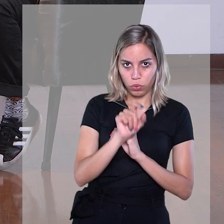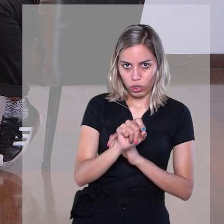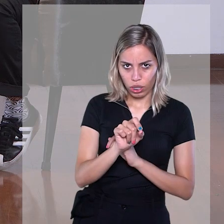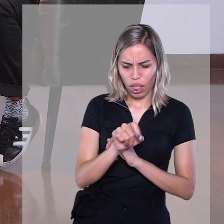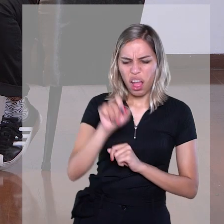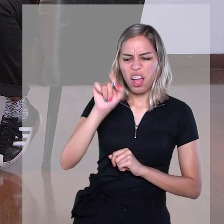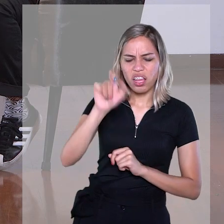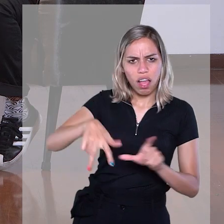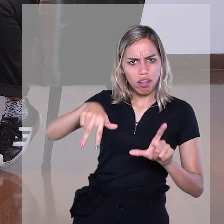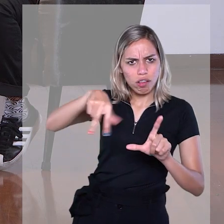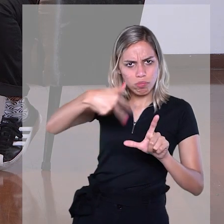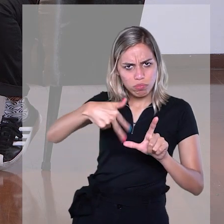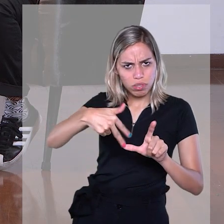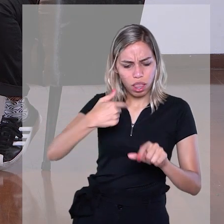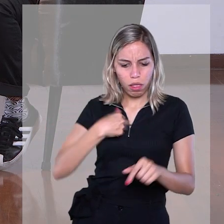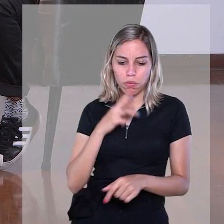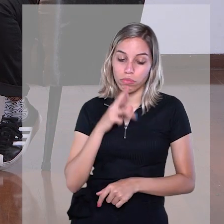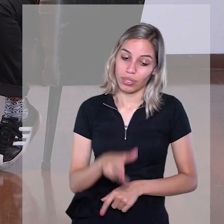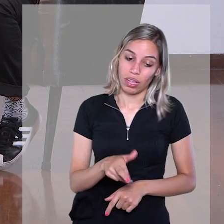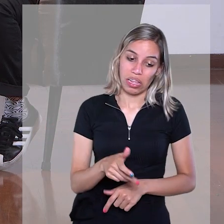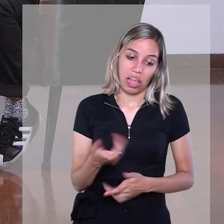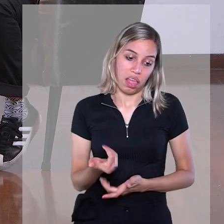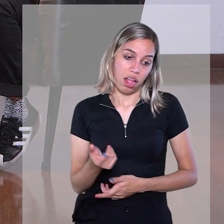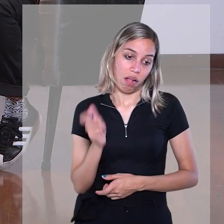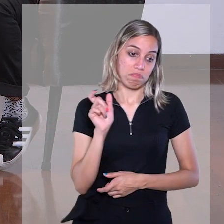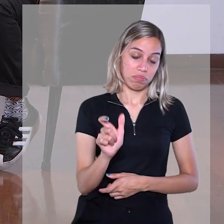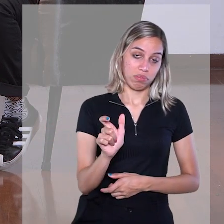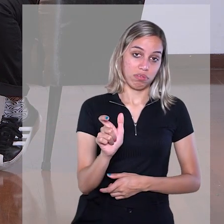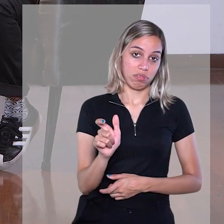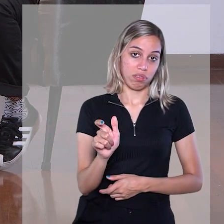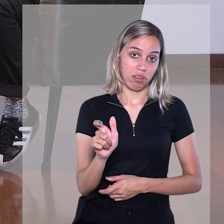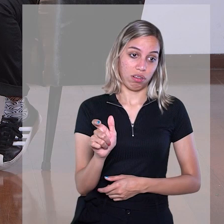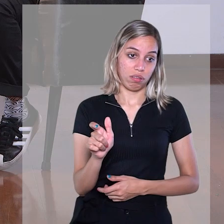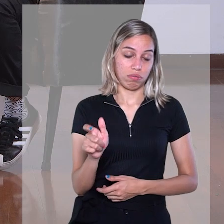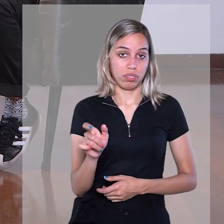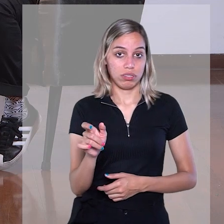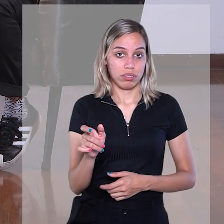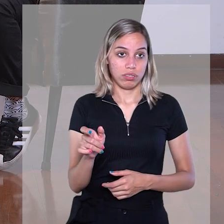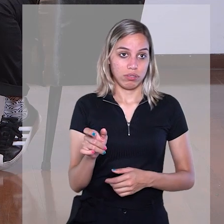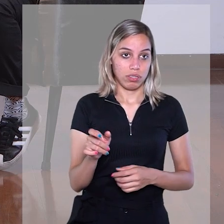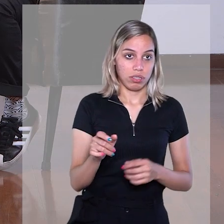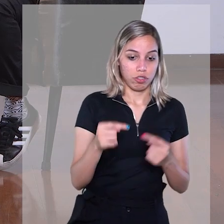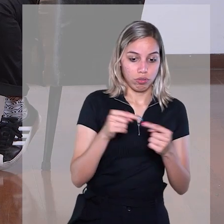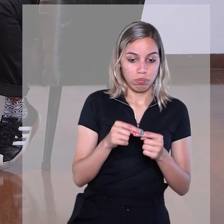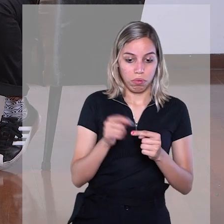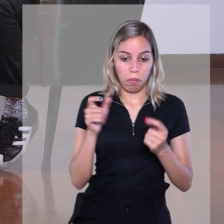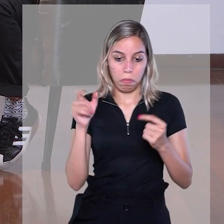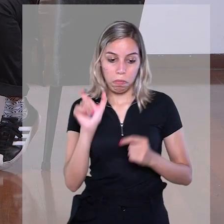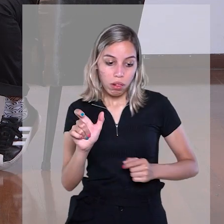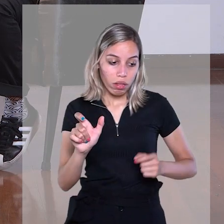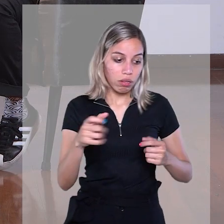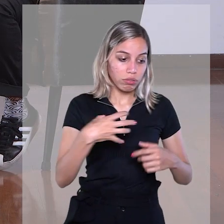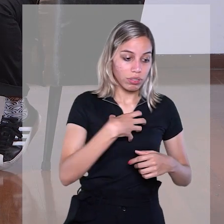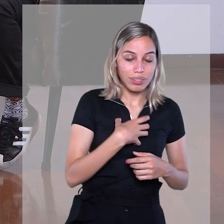mim, são os fonemas, as sílabas, as frases, os ritmos, as cadências todas, os cortes bruscos. Pouco importa